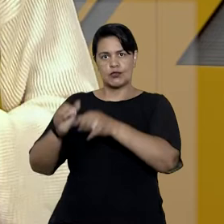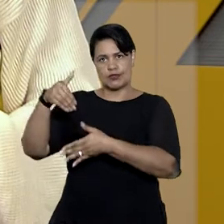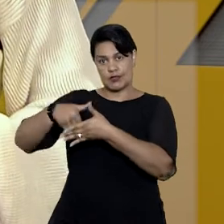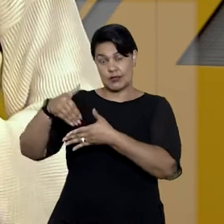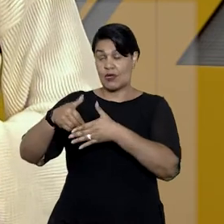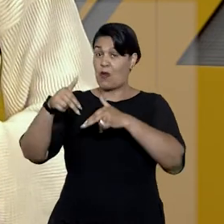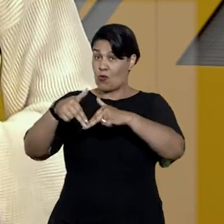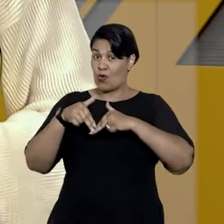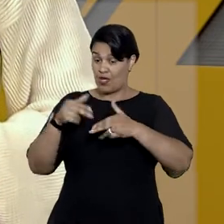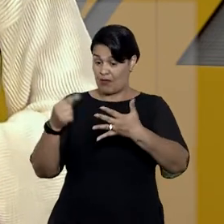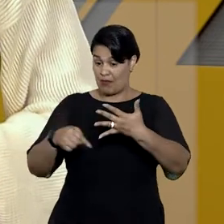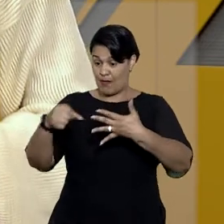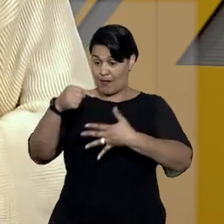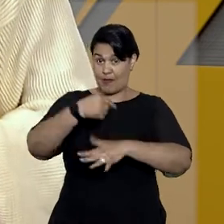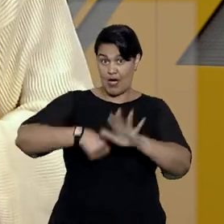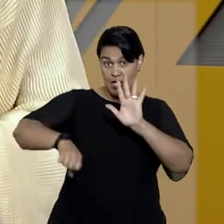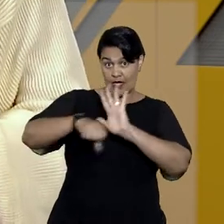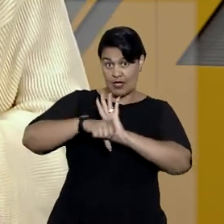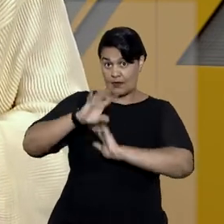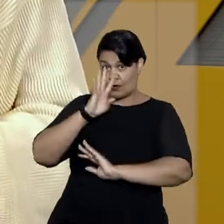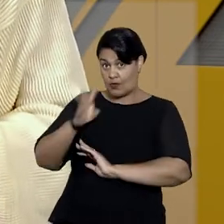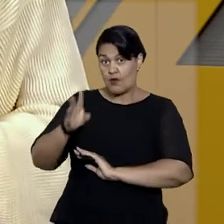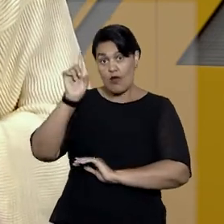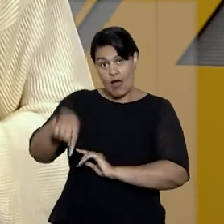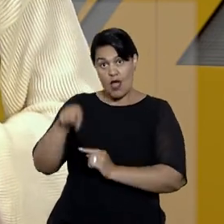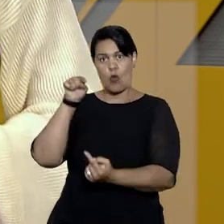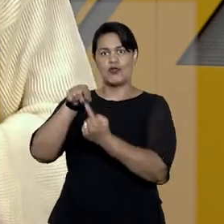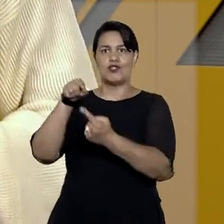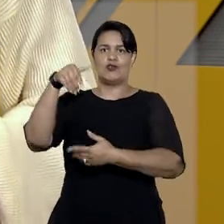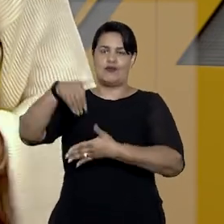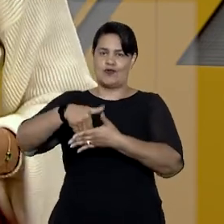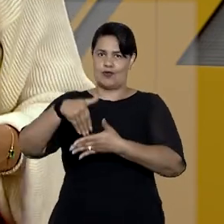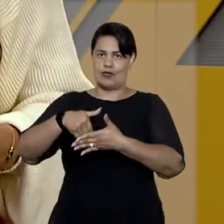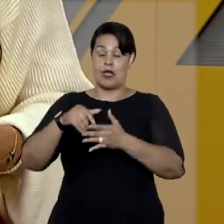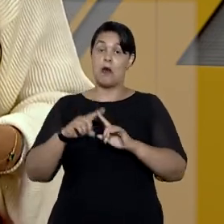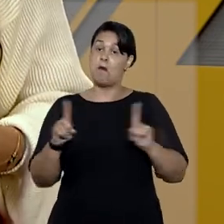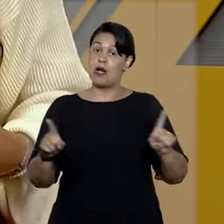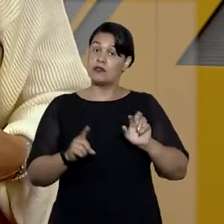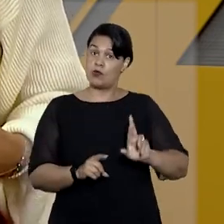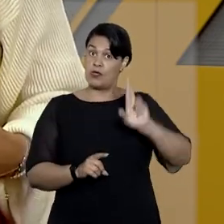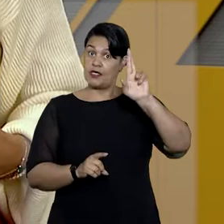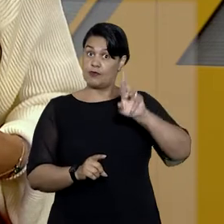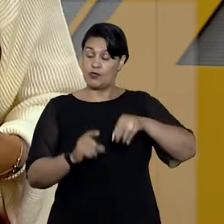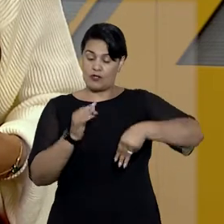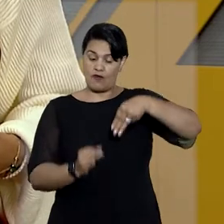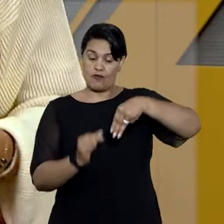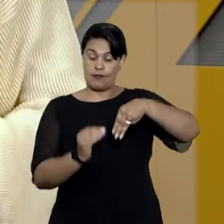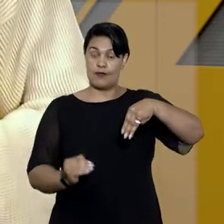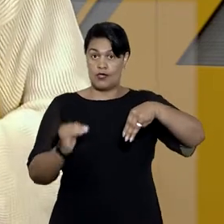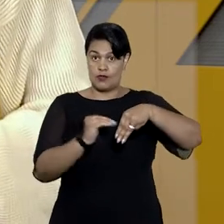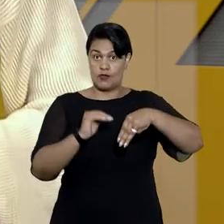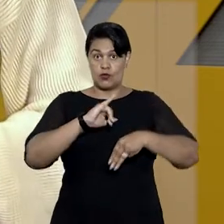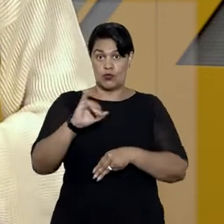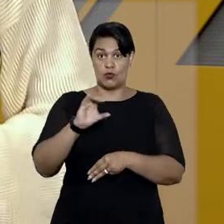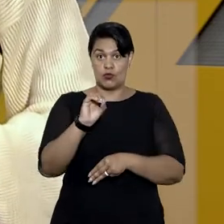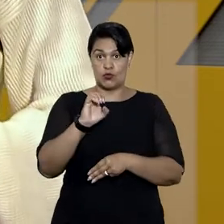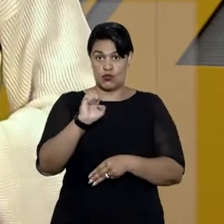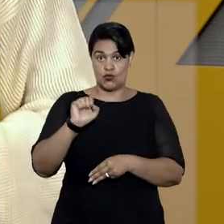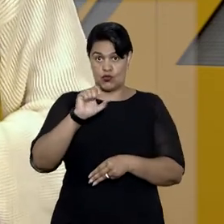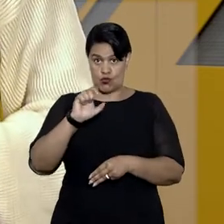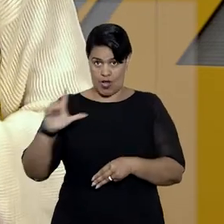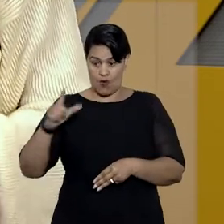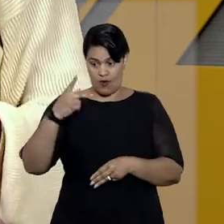vez que os crimes atribuídos ao réu teriam objetivo eleitoral. Mas, para o relator do caso no STJ, ministro Joel